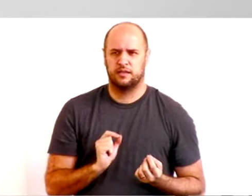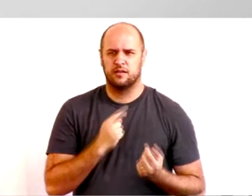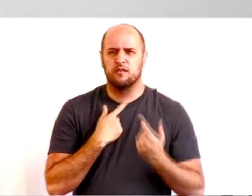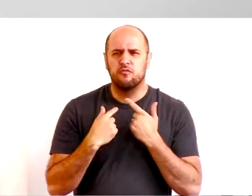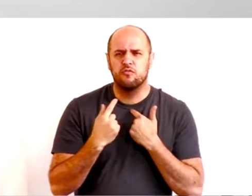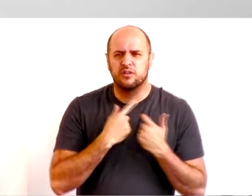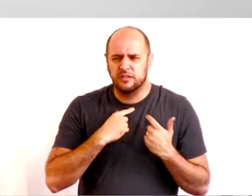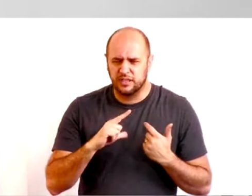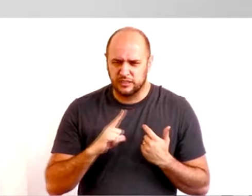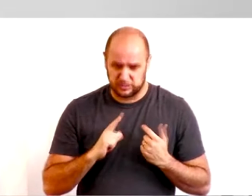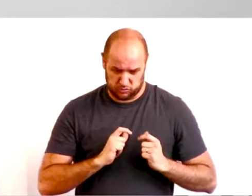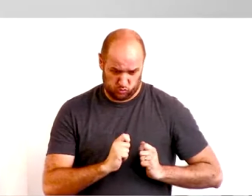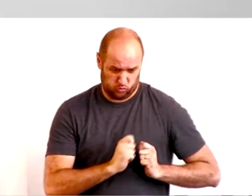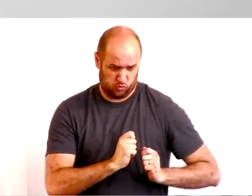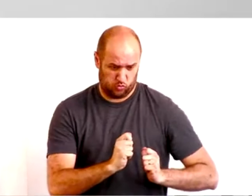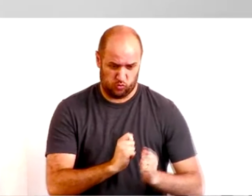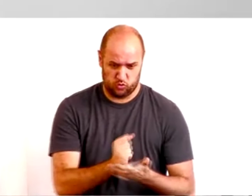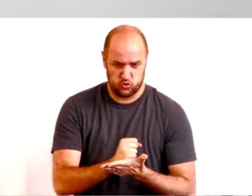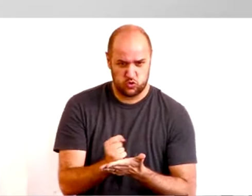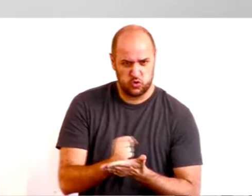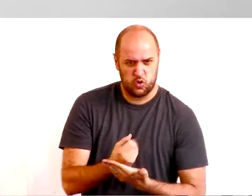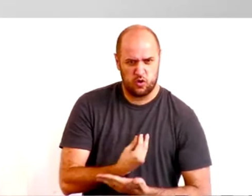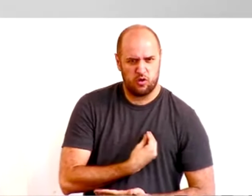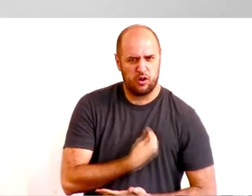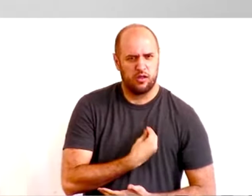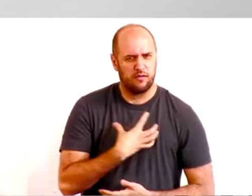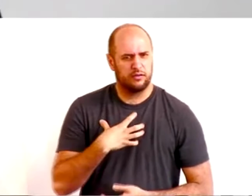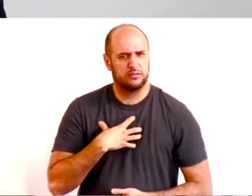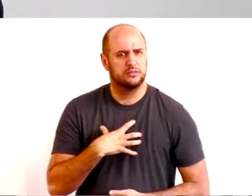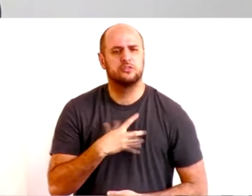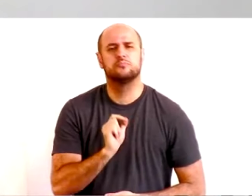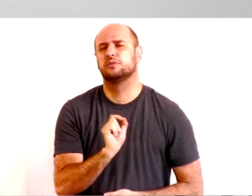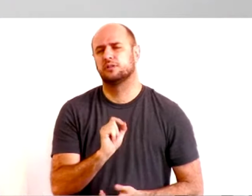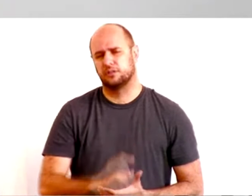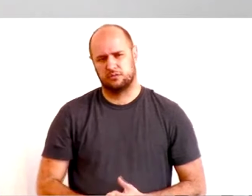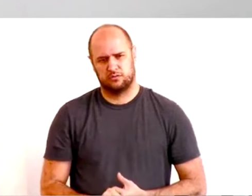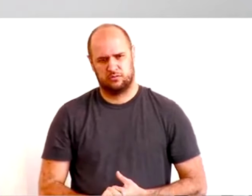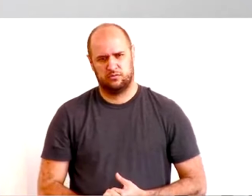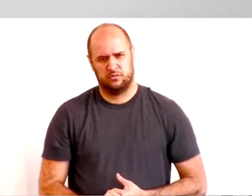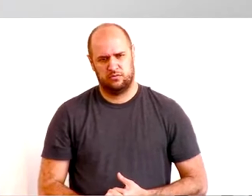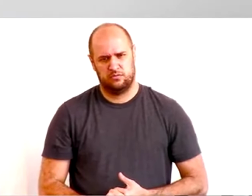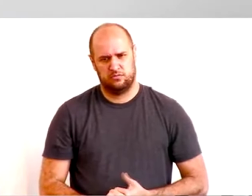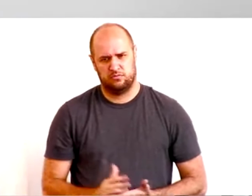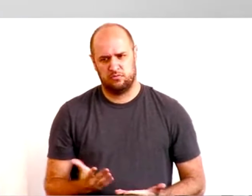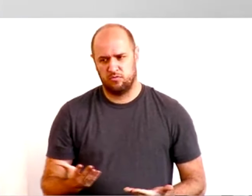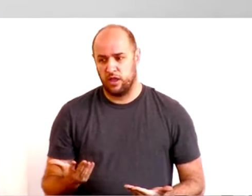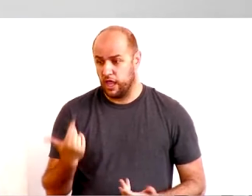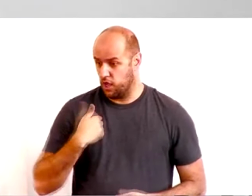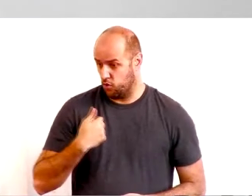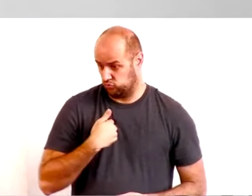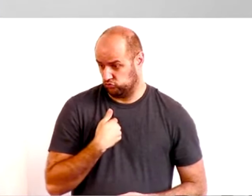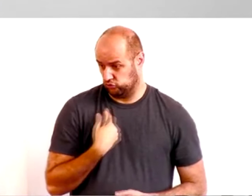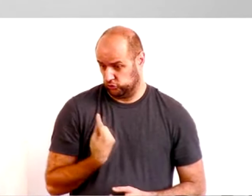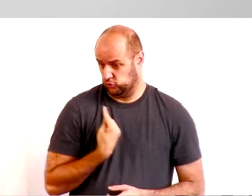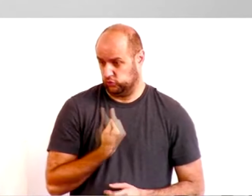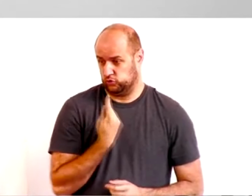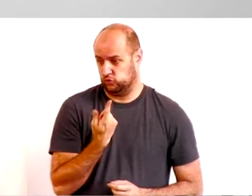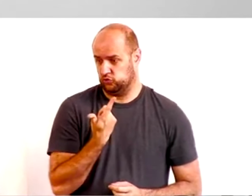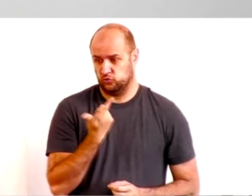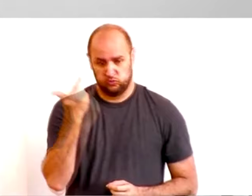têm regulado a sua vida, os sentimentos e as emoções. Eu não tenho condições